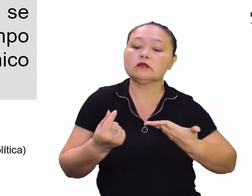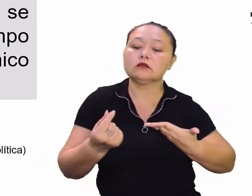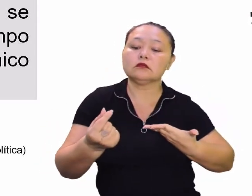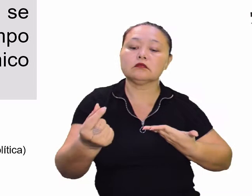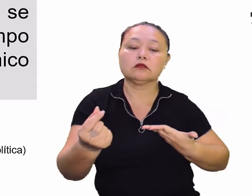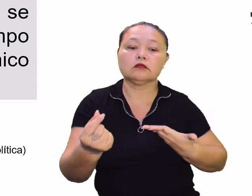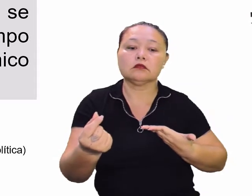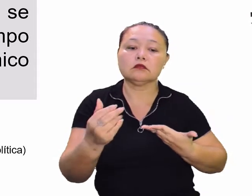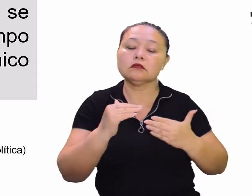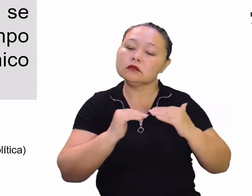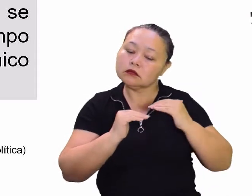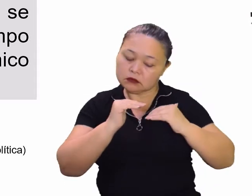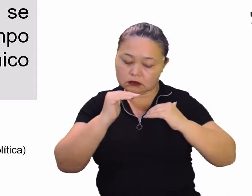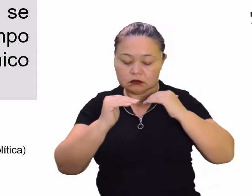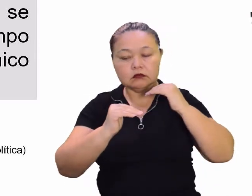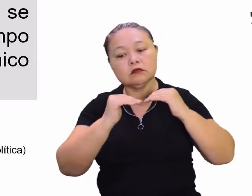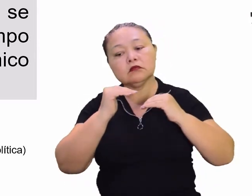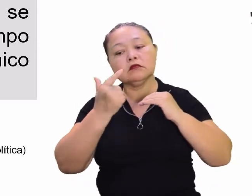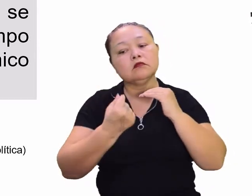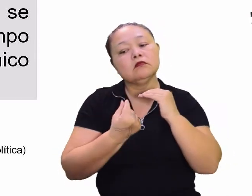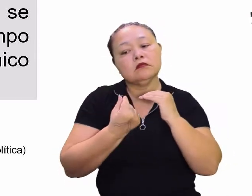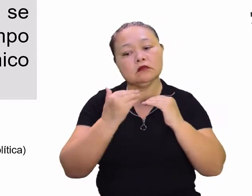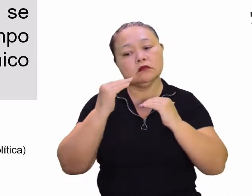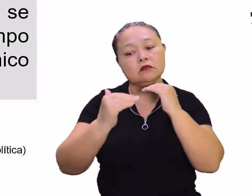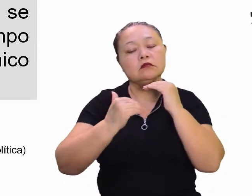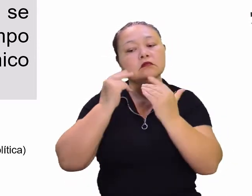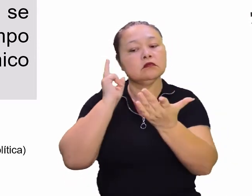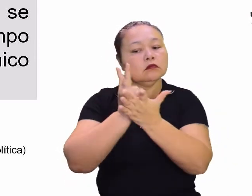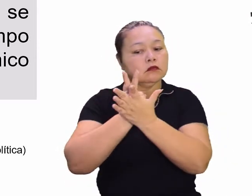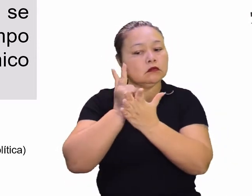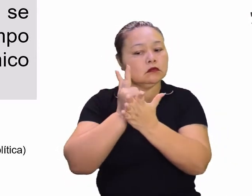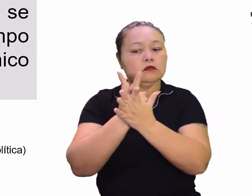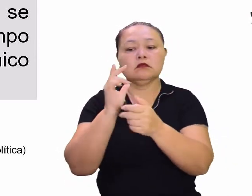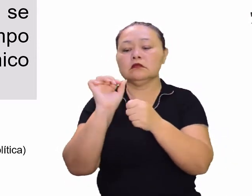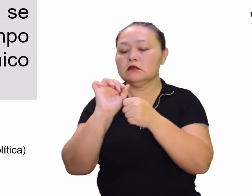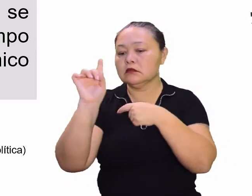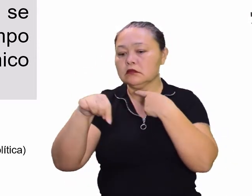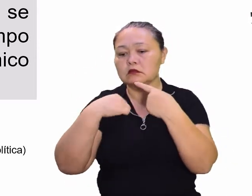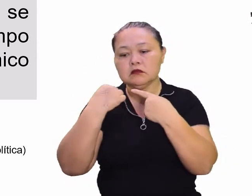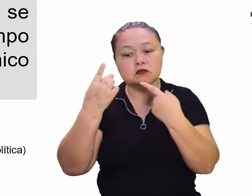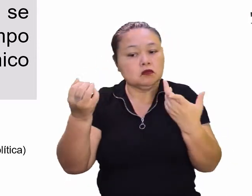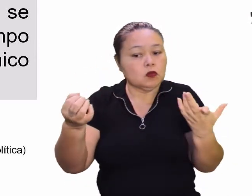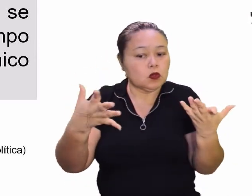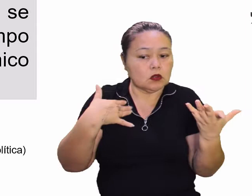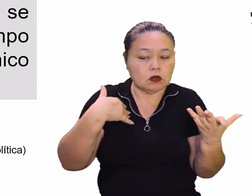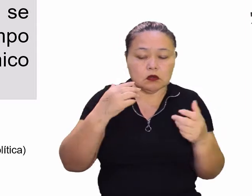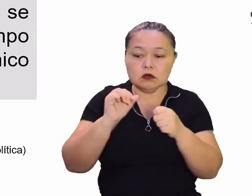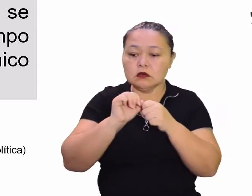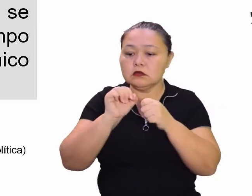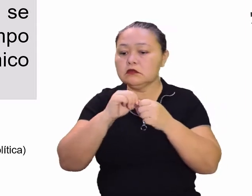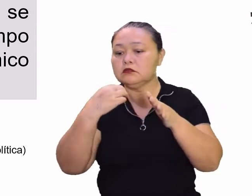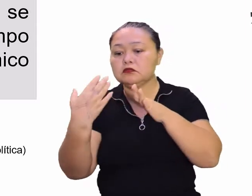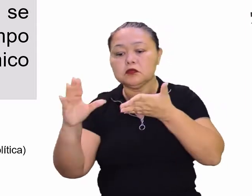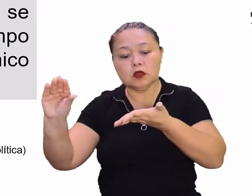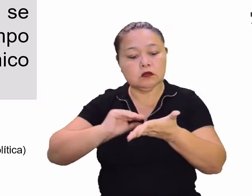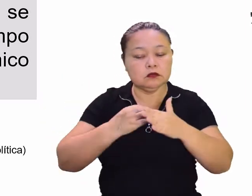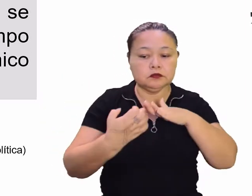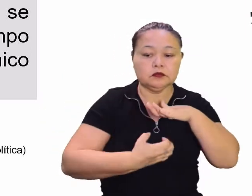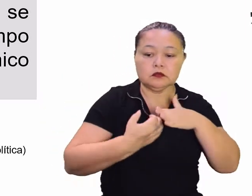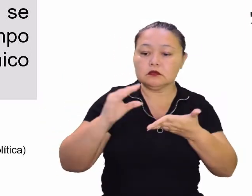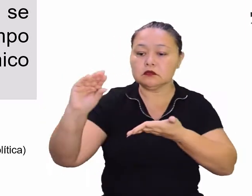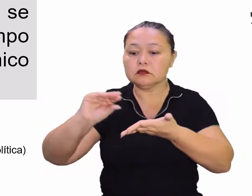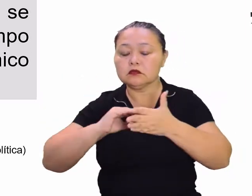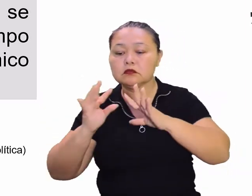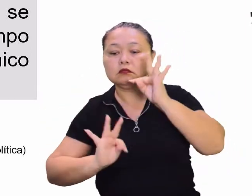processo de desenvolvimento constante, buscando inovar, buscando investir na indústria, buscando